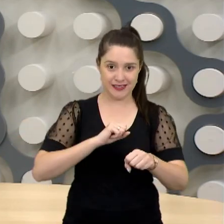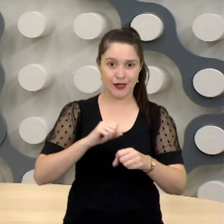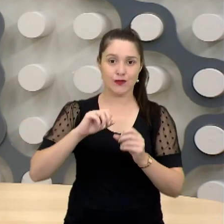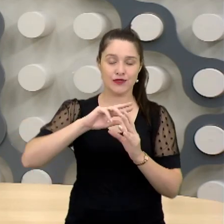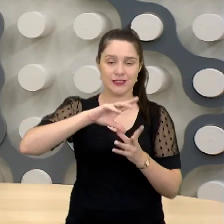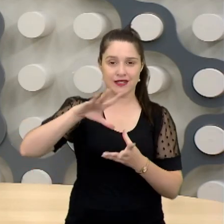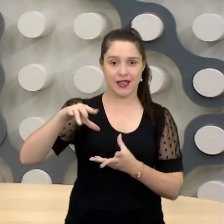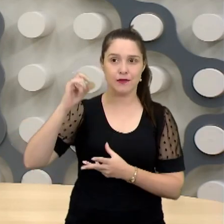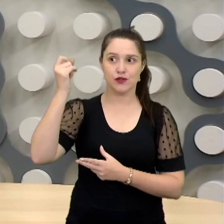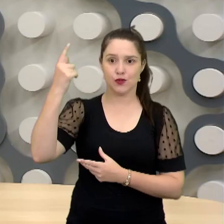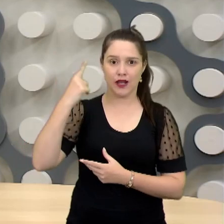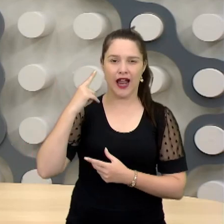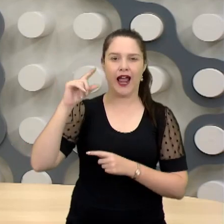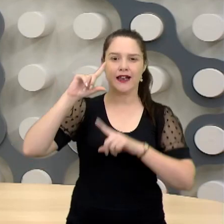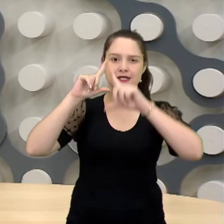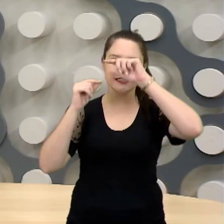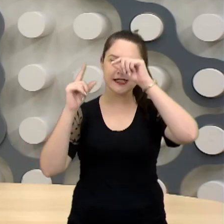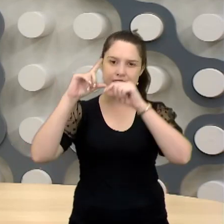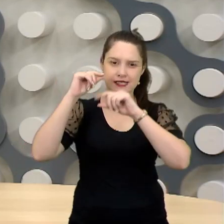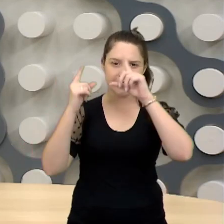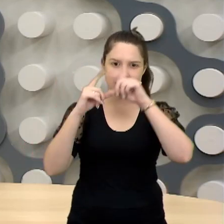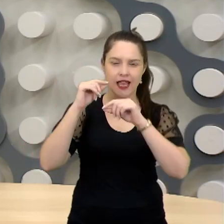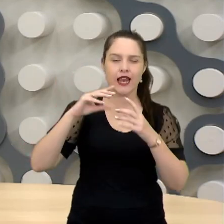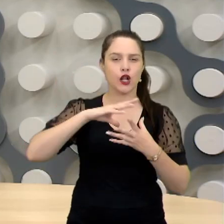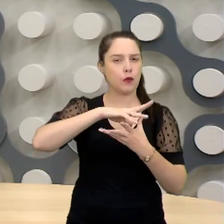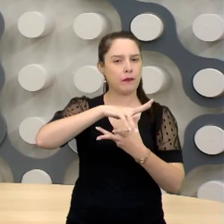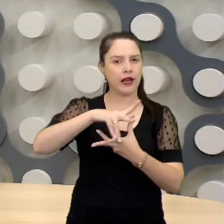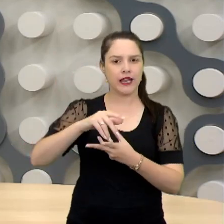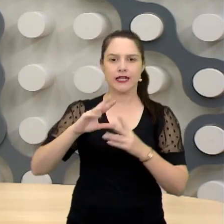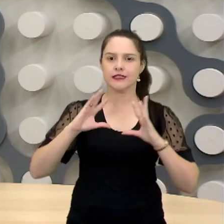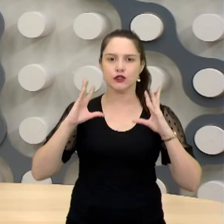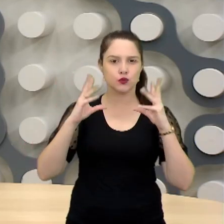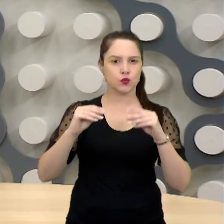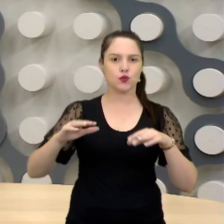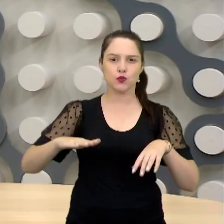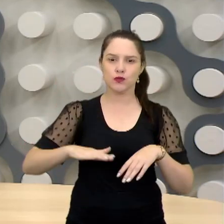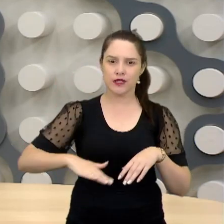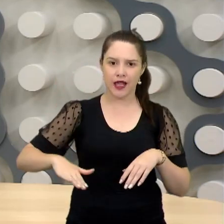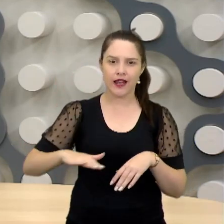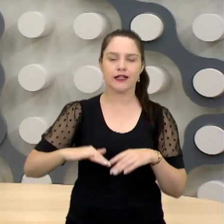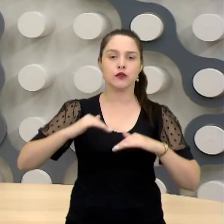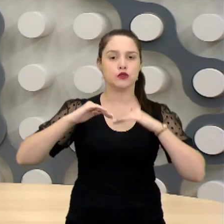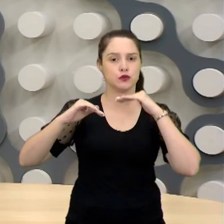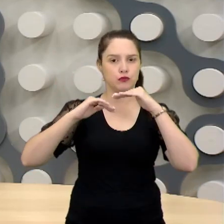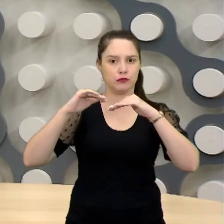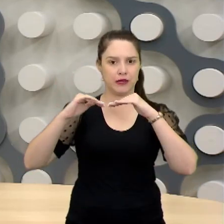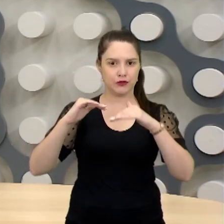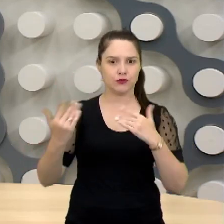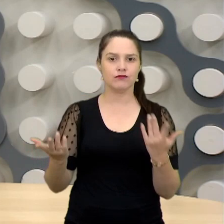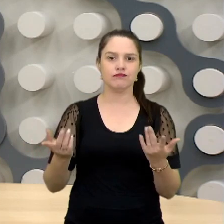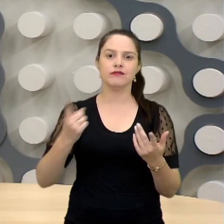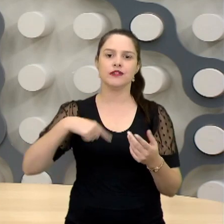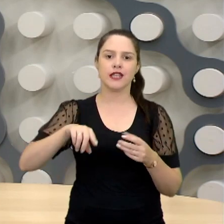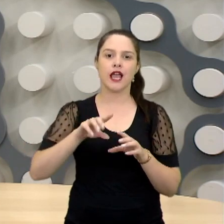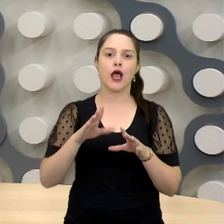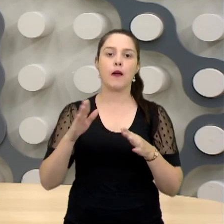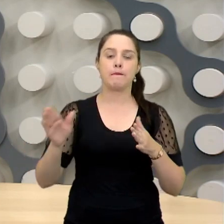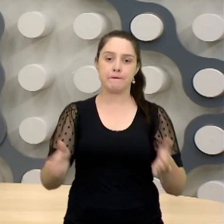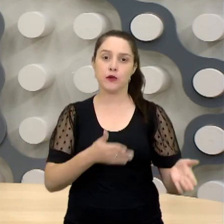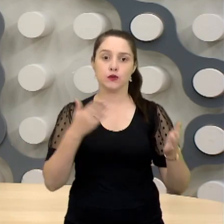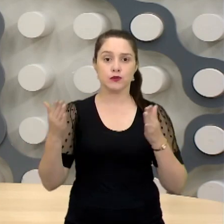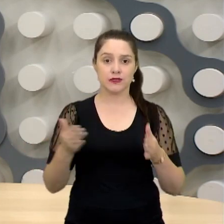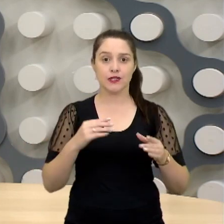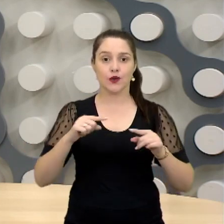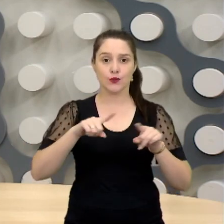das estrelas, do planeta, acaba depois, no desenvolvimento aí, da produção do solo da